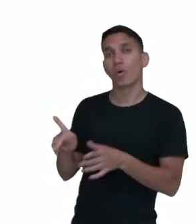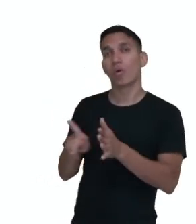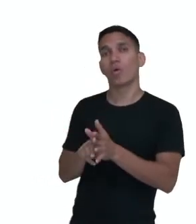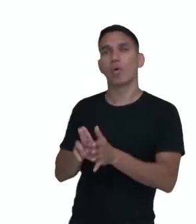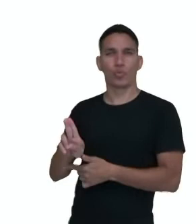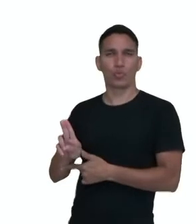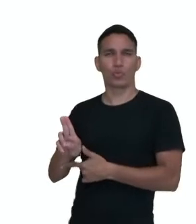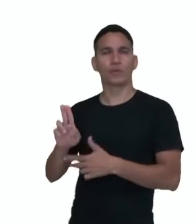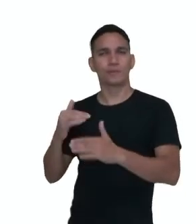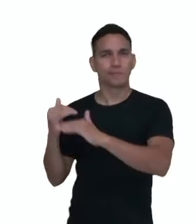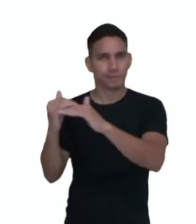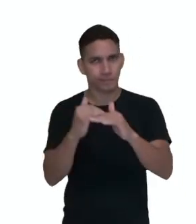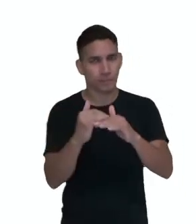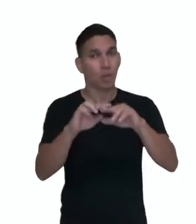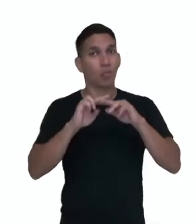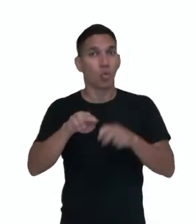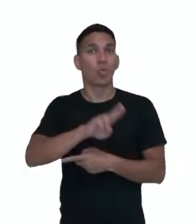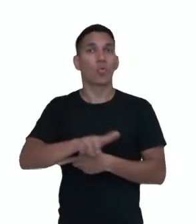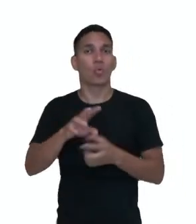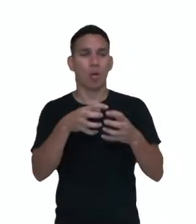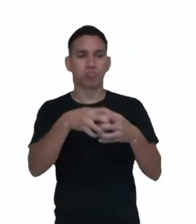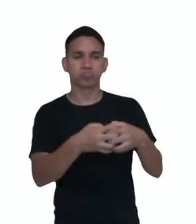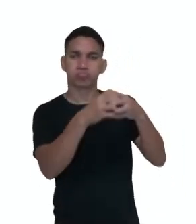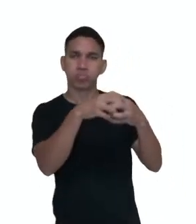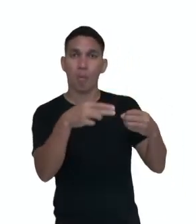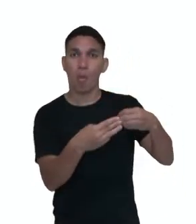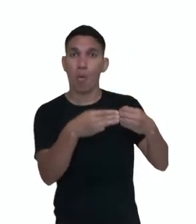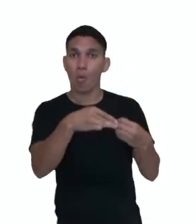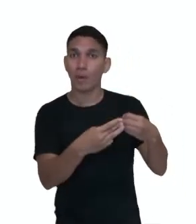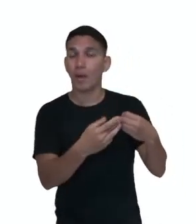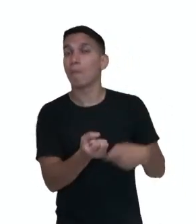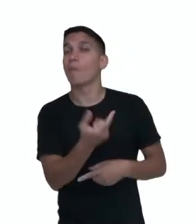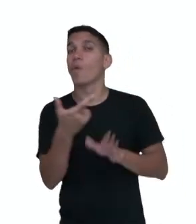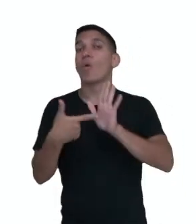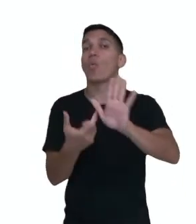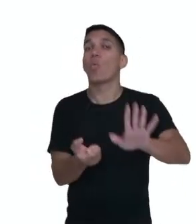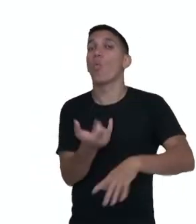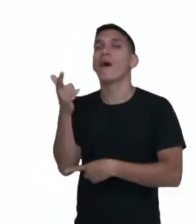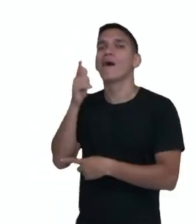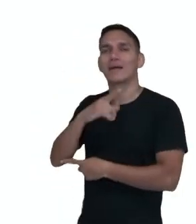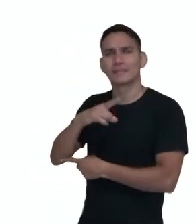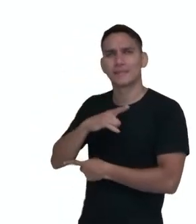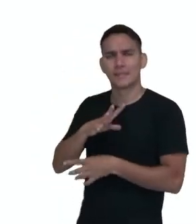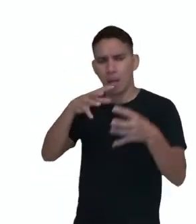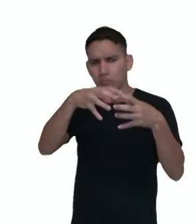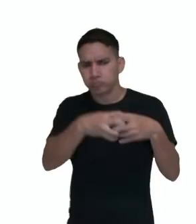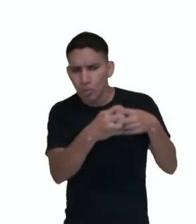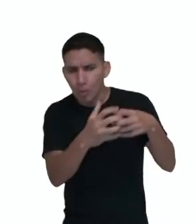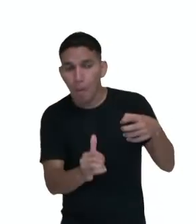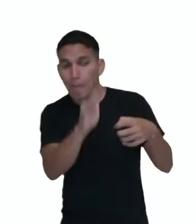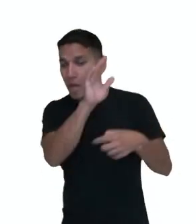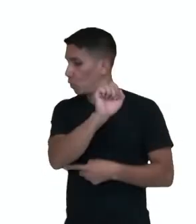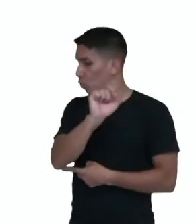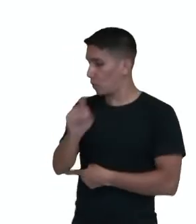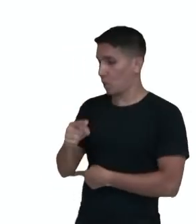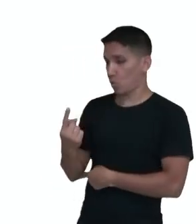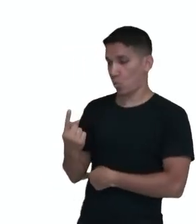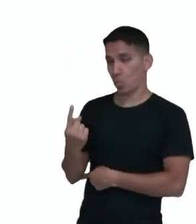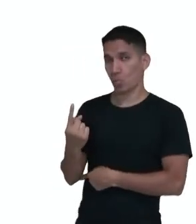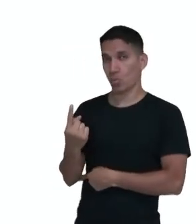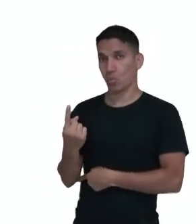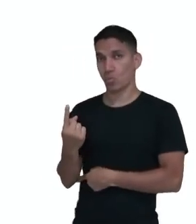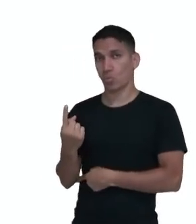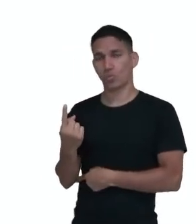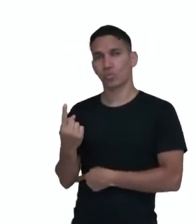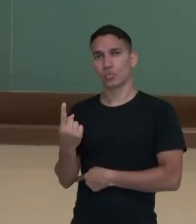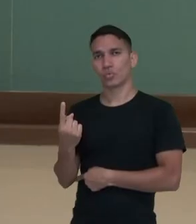U. Então, a nossa massa molecular indica quantas vezes a massa da substância é maior que 1/12